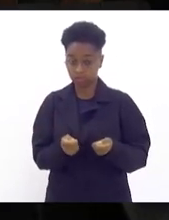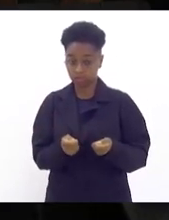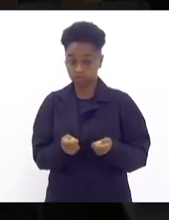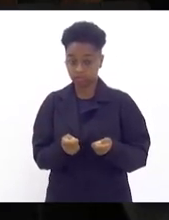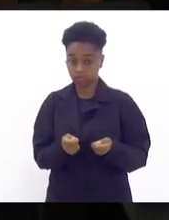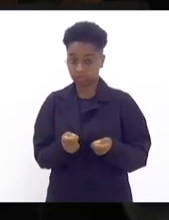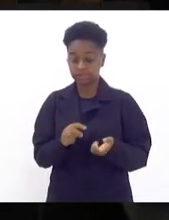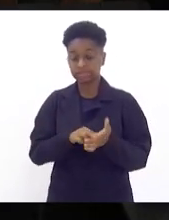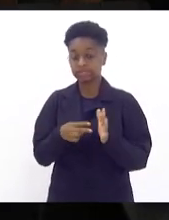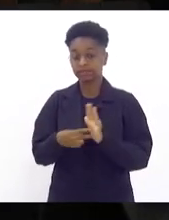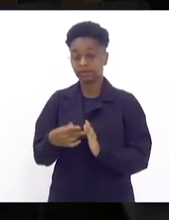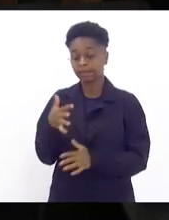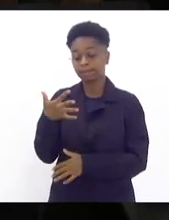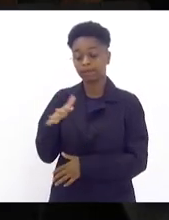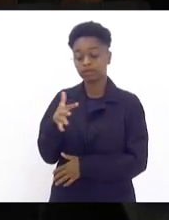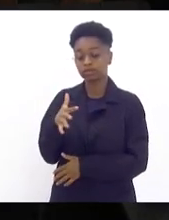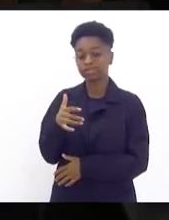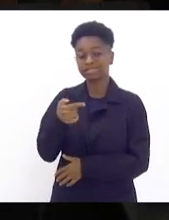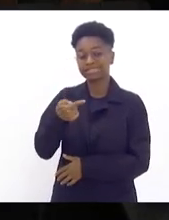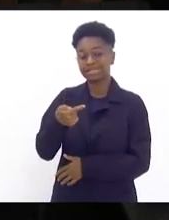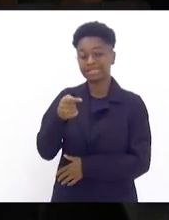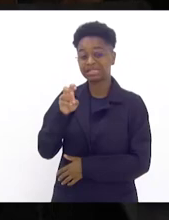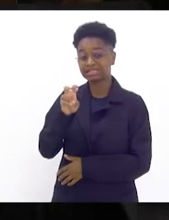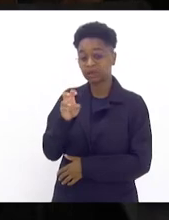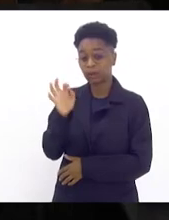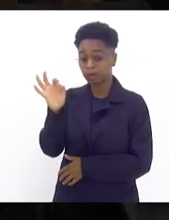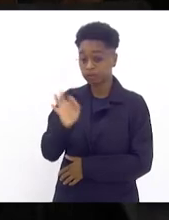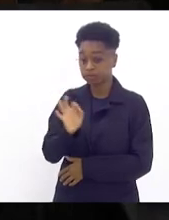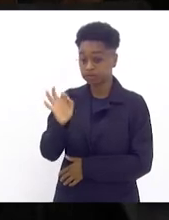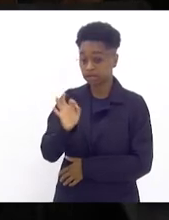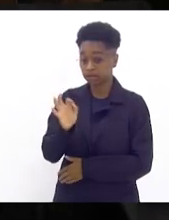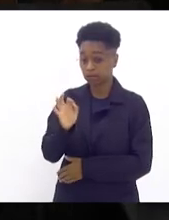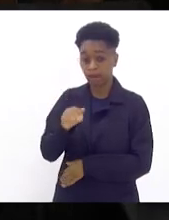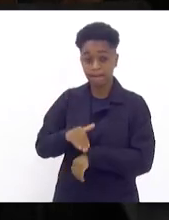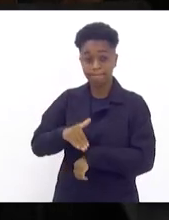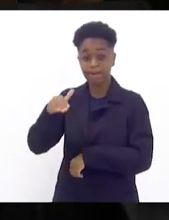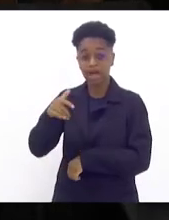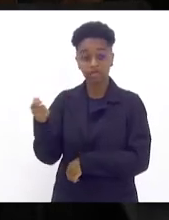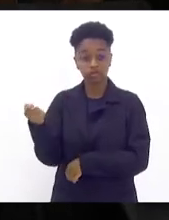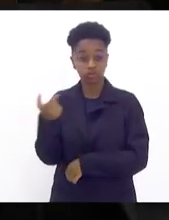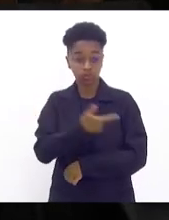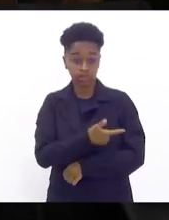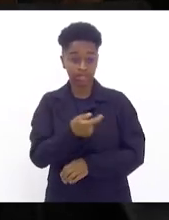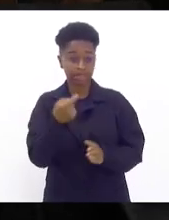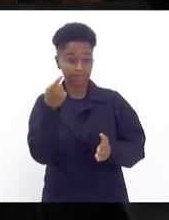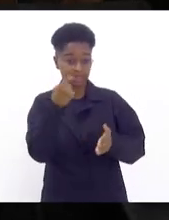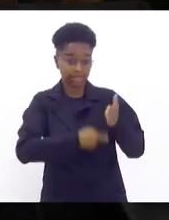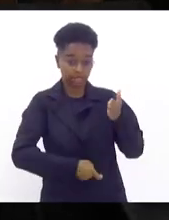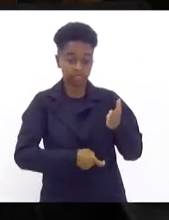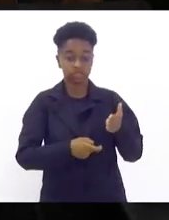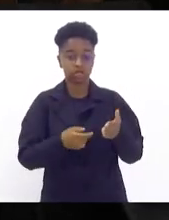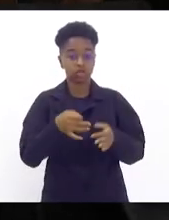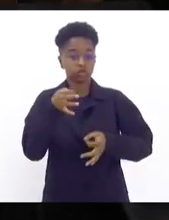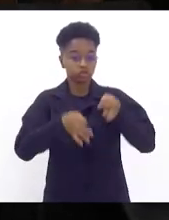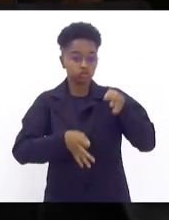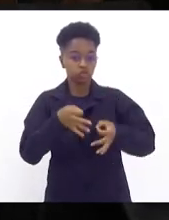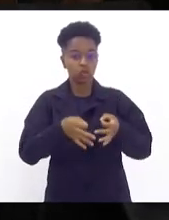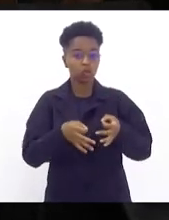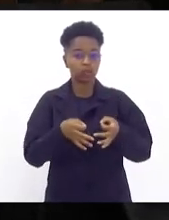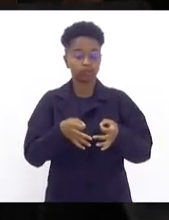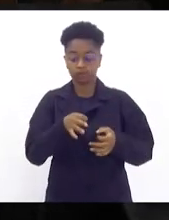quase 75% maior que a taxa de juros oficiais do Brasil hoje, que